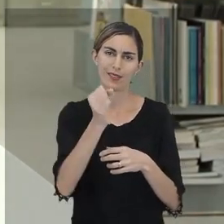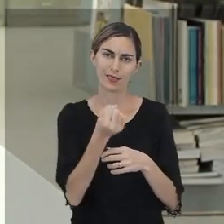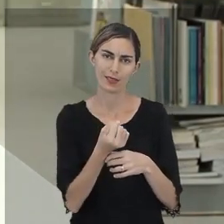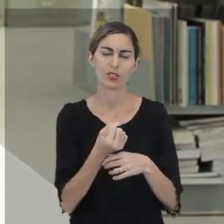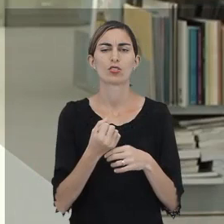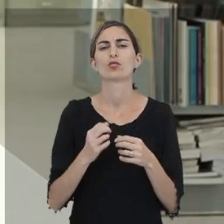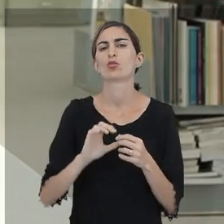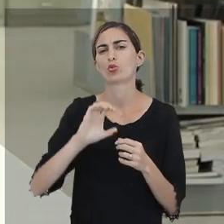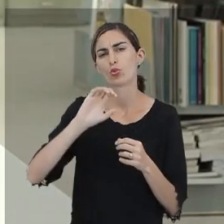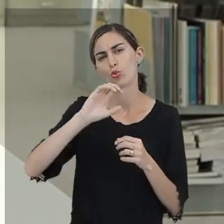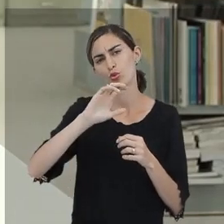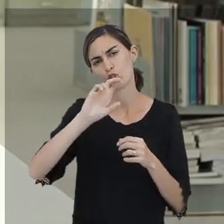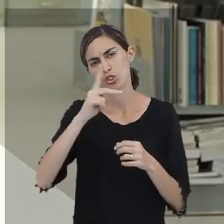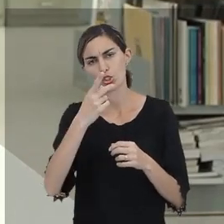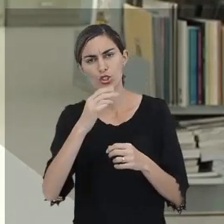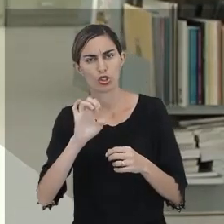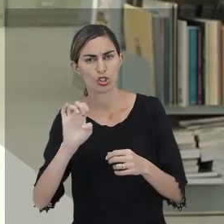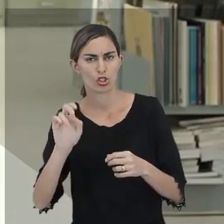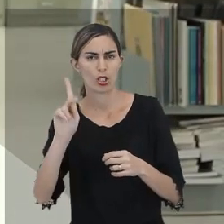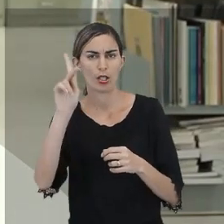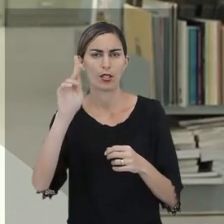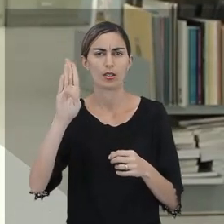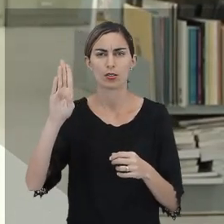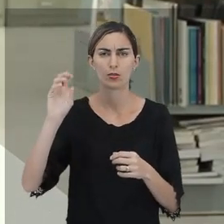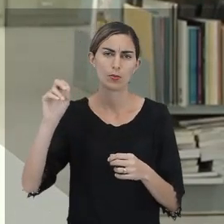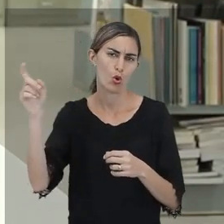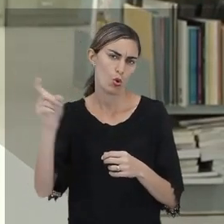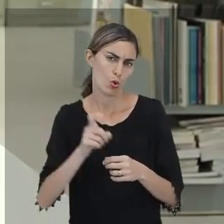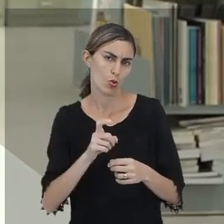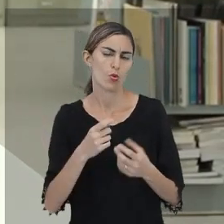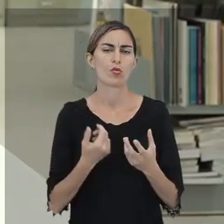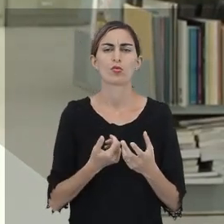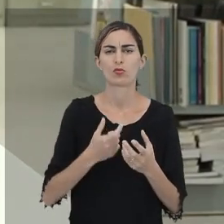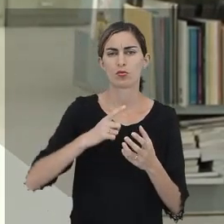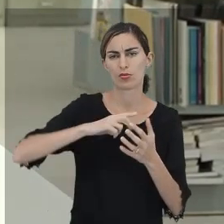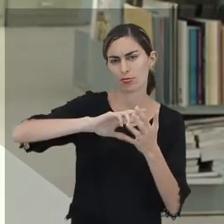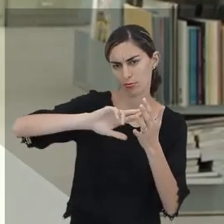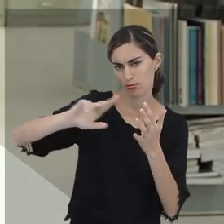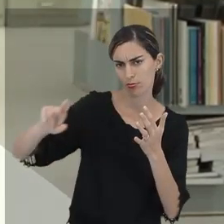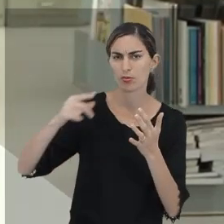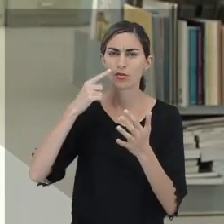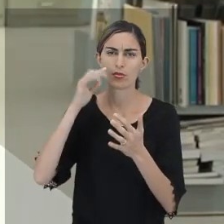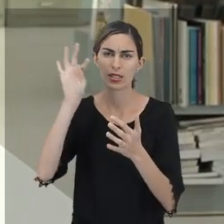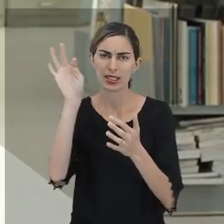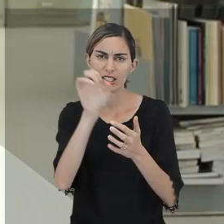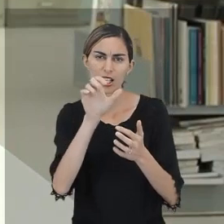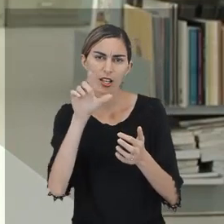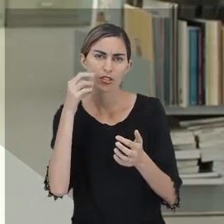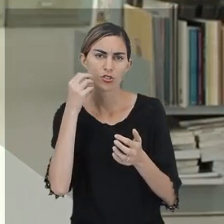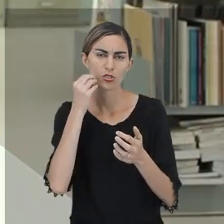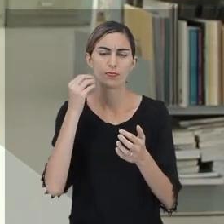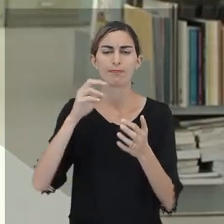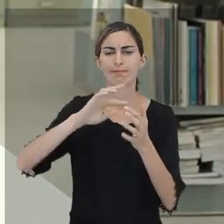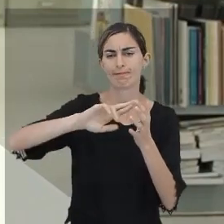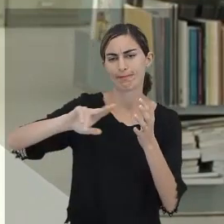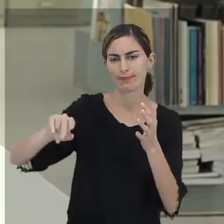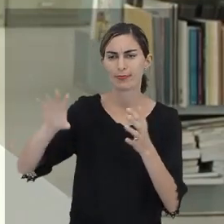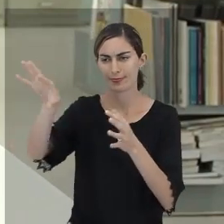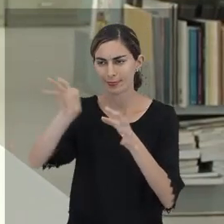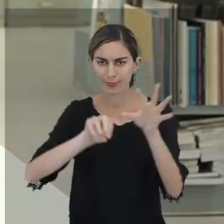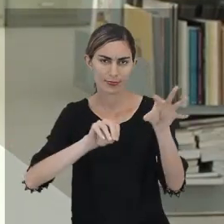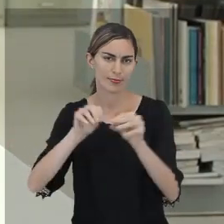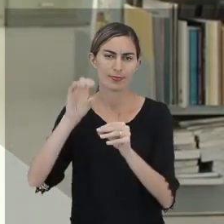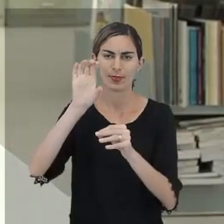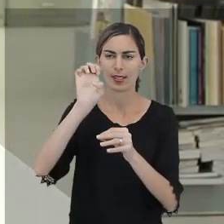xeque ball o teste viu o 11 é de teste e no na sua óptica você captura esses elementos